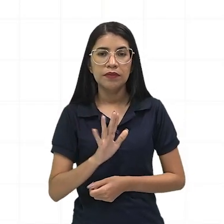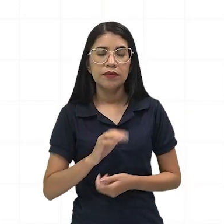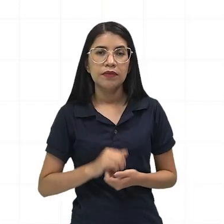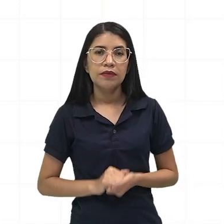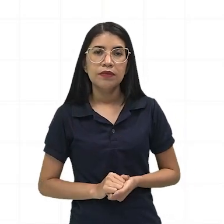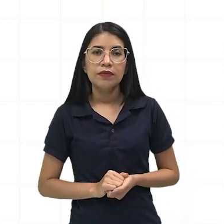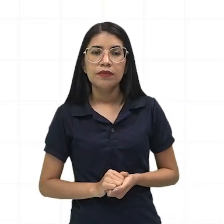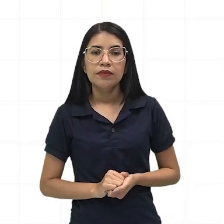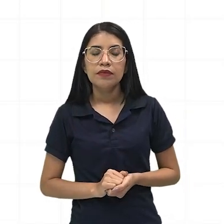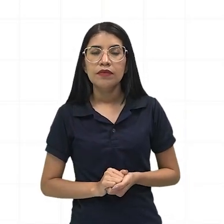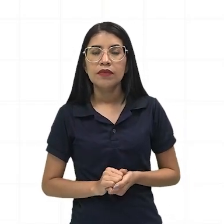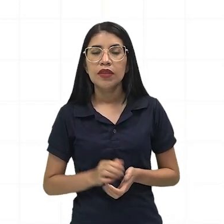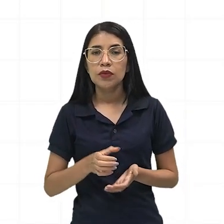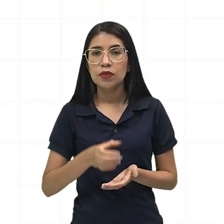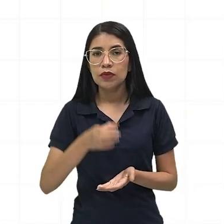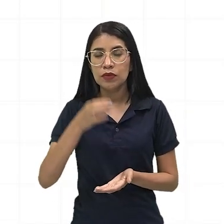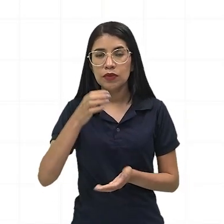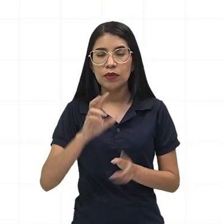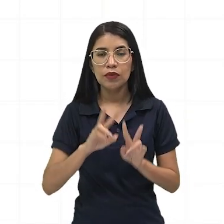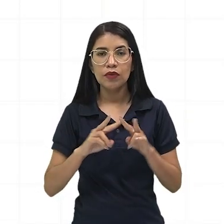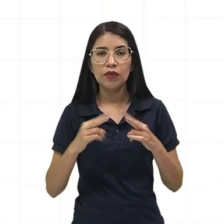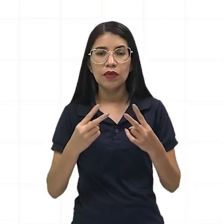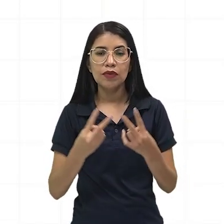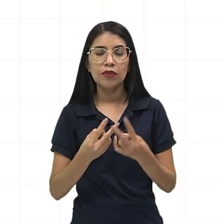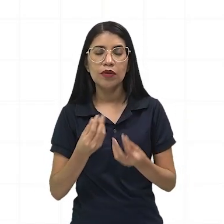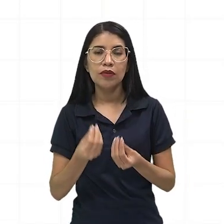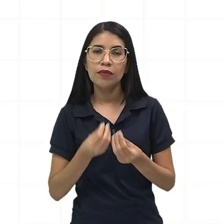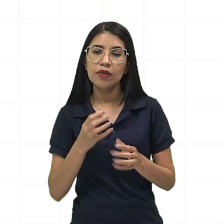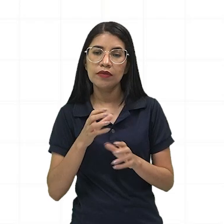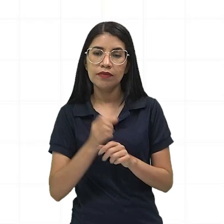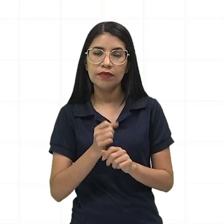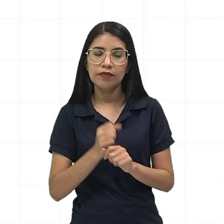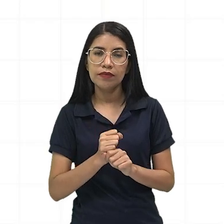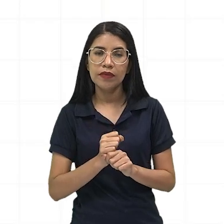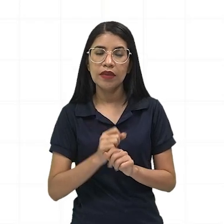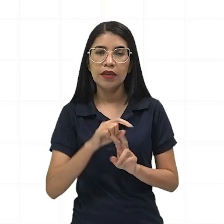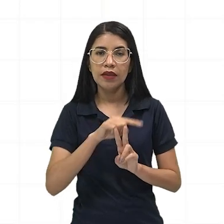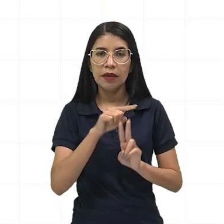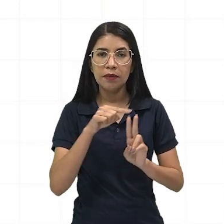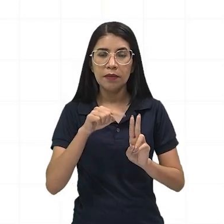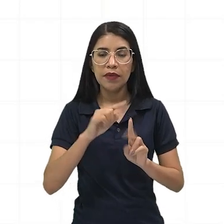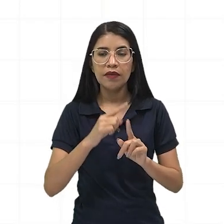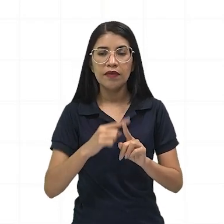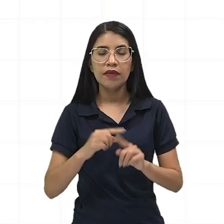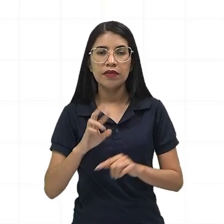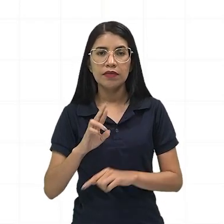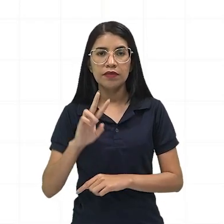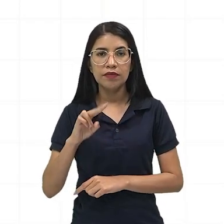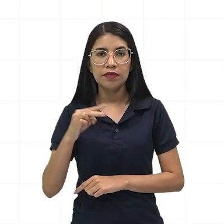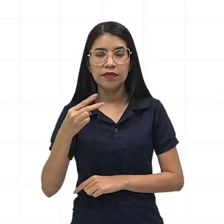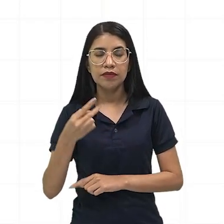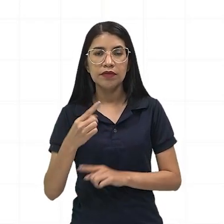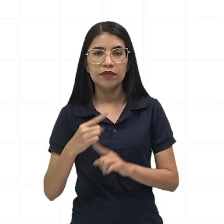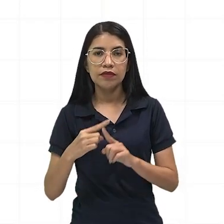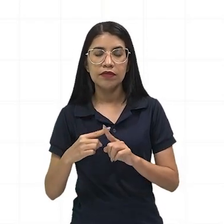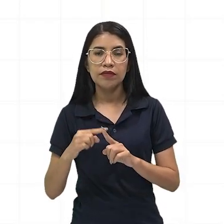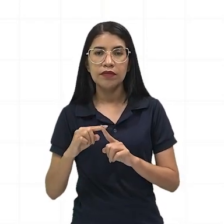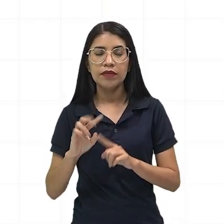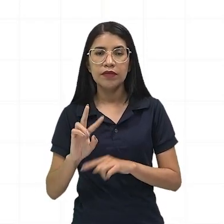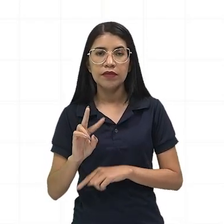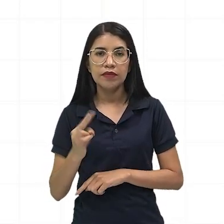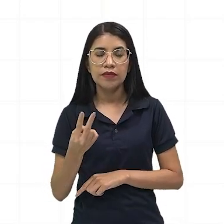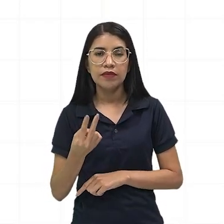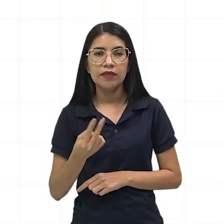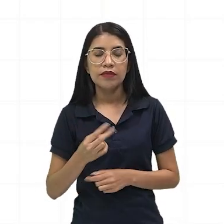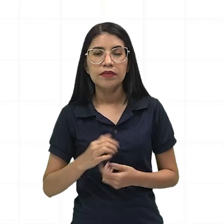lembrando aqui do nosso cilindro, né? E o volume do cilindro. π vezes r ao quadrado, né, que é o cálculo da área